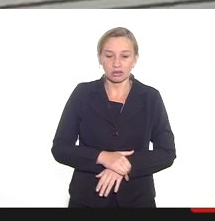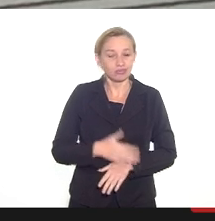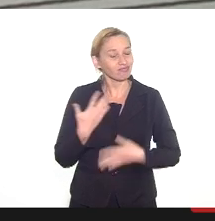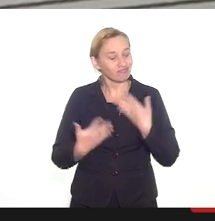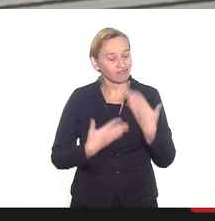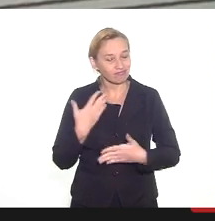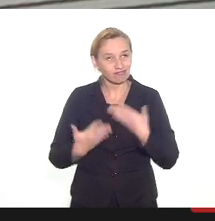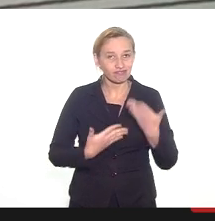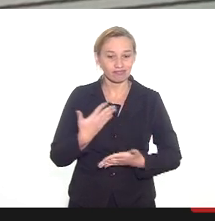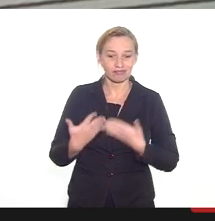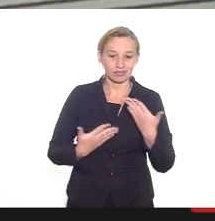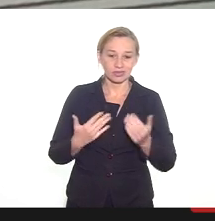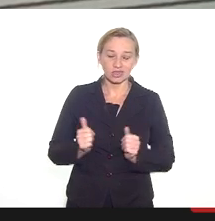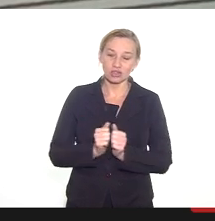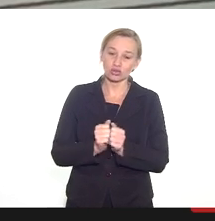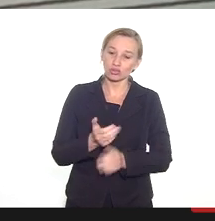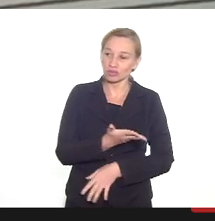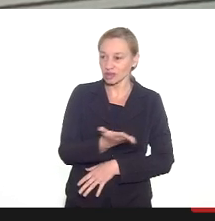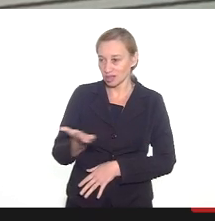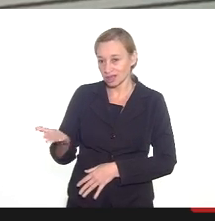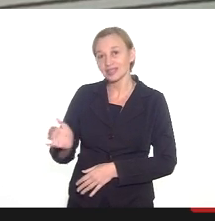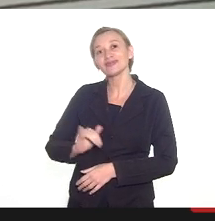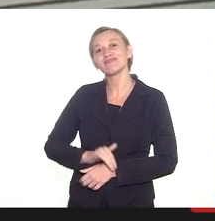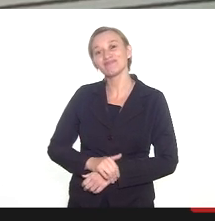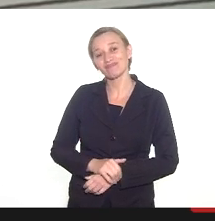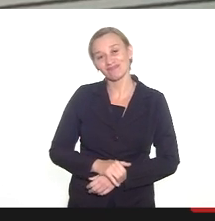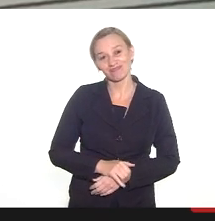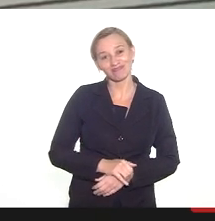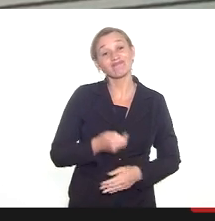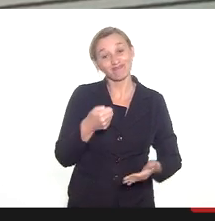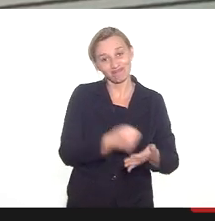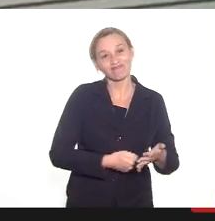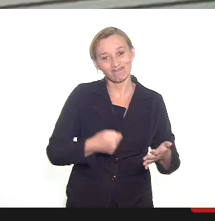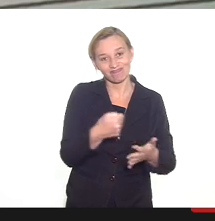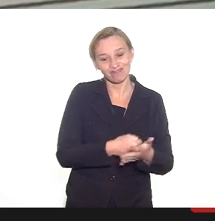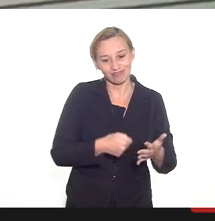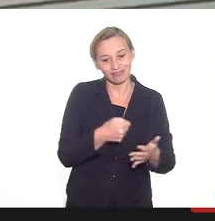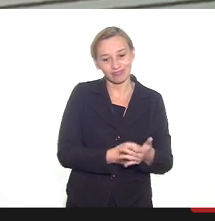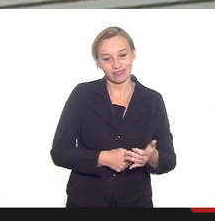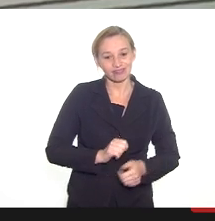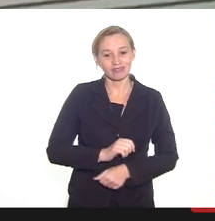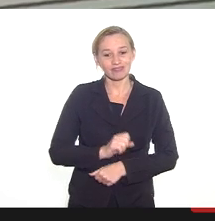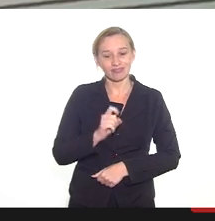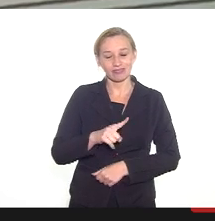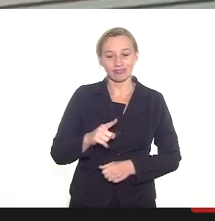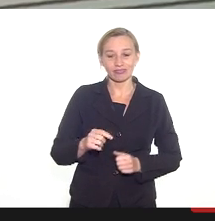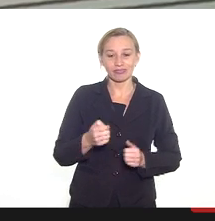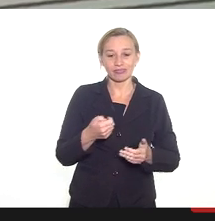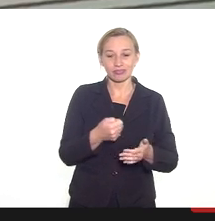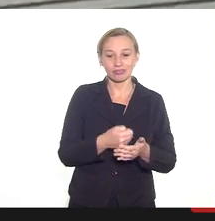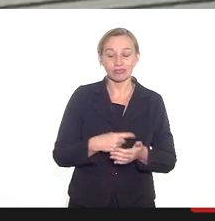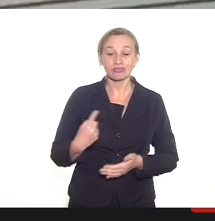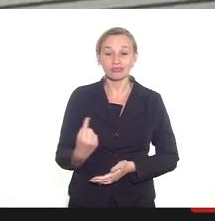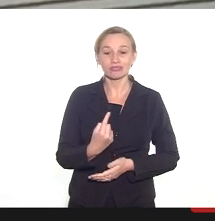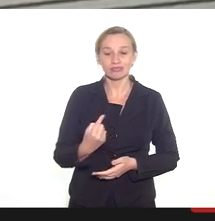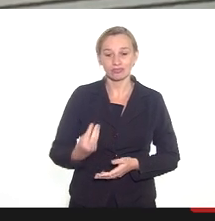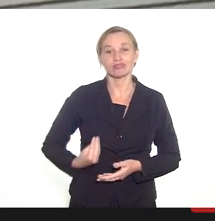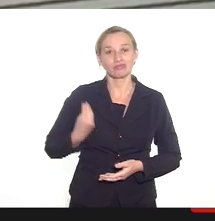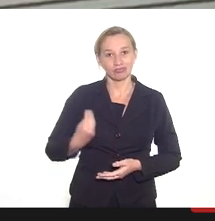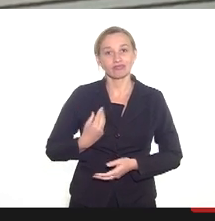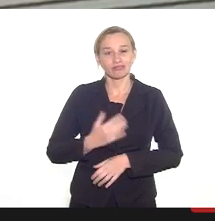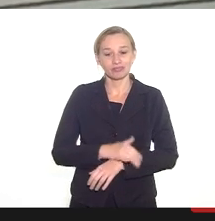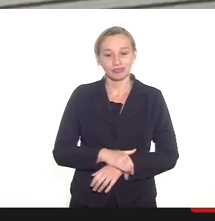satisfação, o meu prazer de estar ombreado com todas vocês nessa luta, que é a luta de nossas vidas. Né?